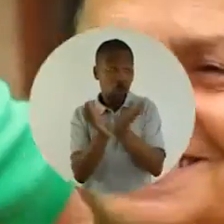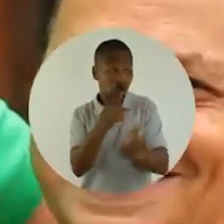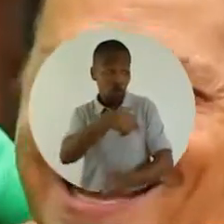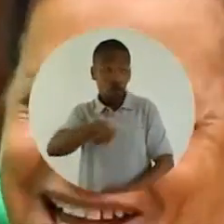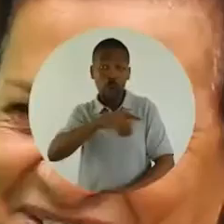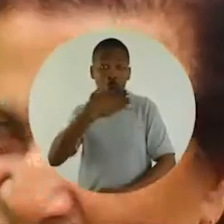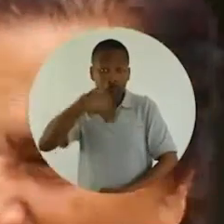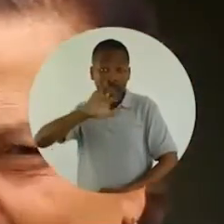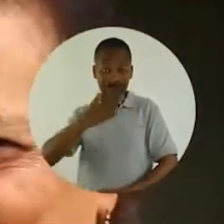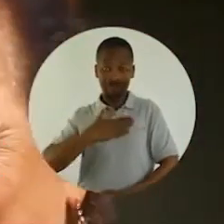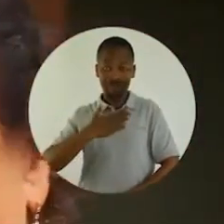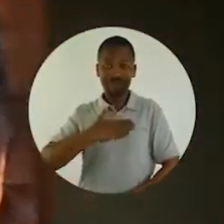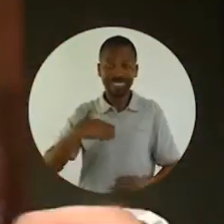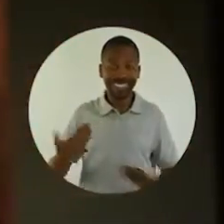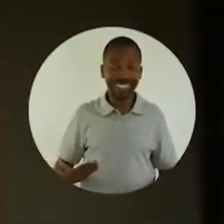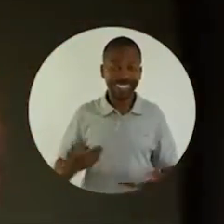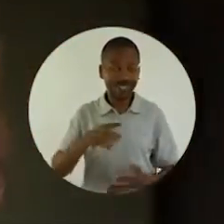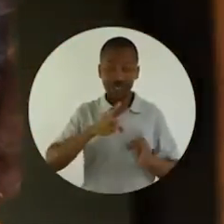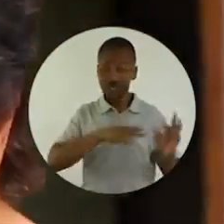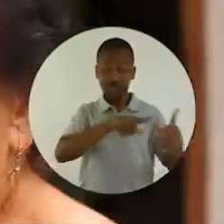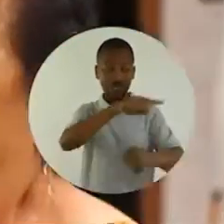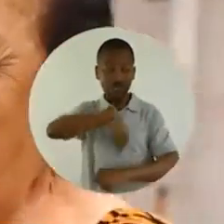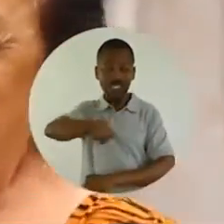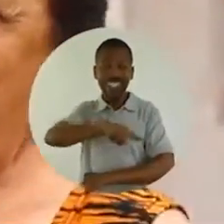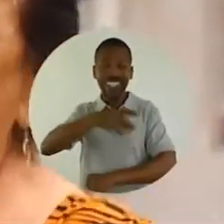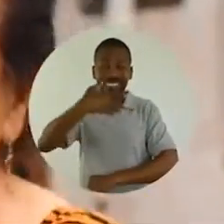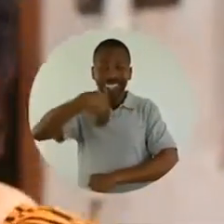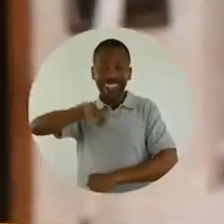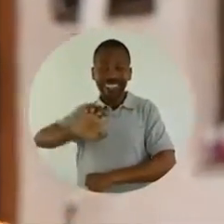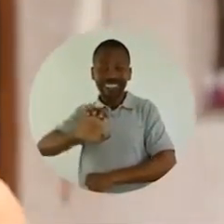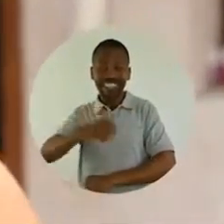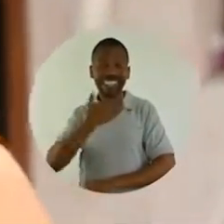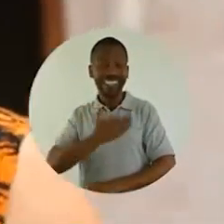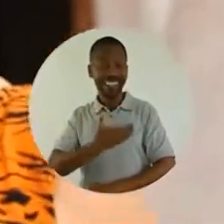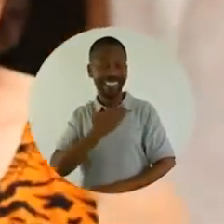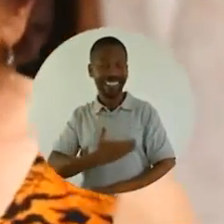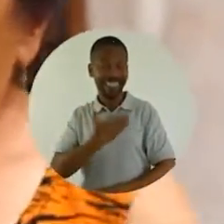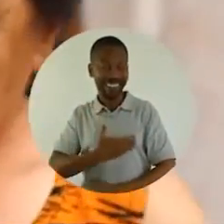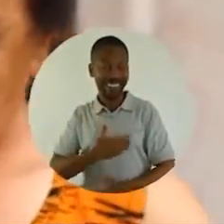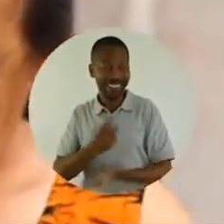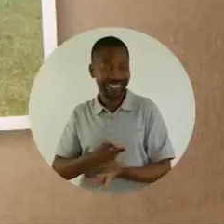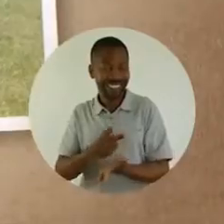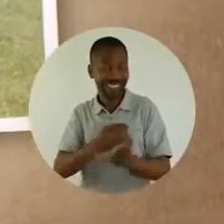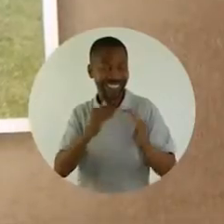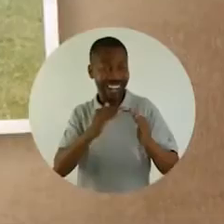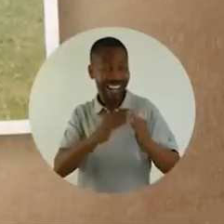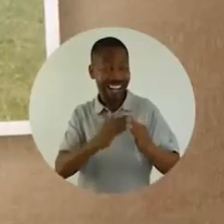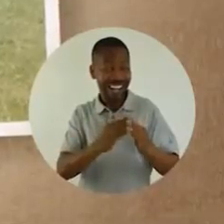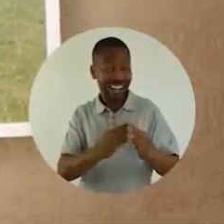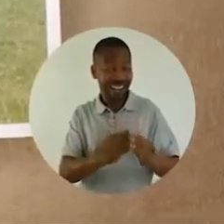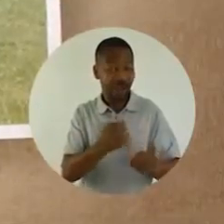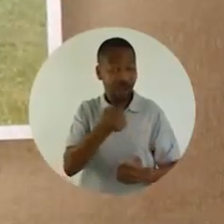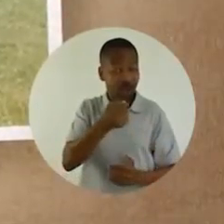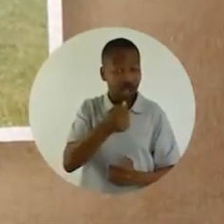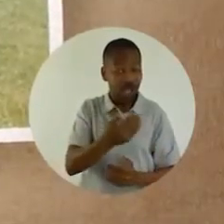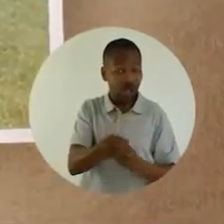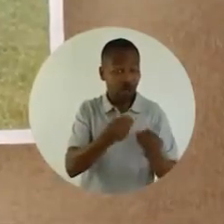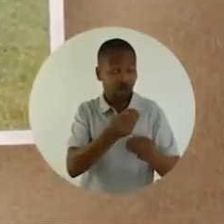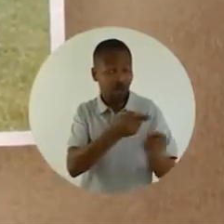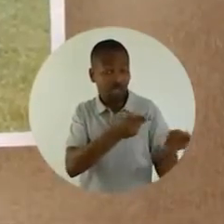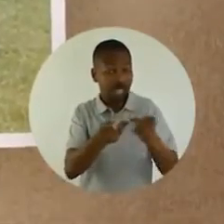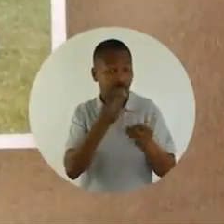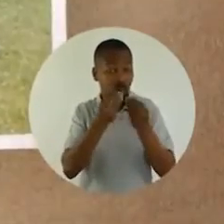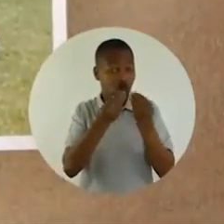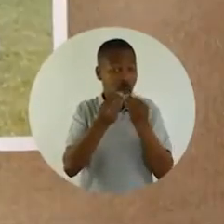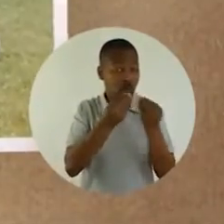tia? Porque todo mundo aqui, É, Natal também, Natal fazia assim, né? Vinha na casa de um pouquinho, ia na casa de outro um pouquinho. Aí